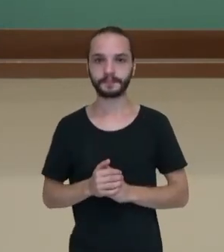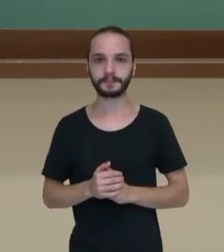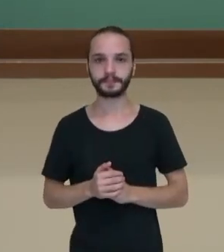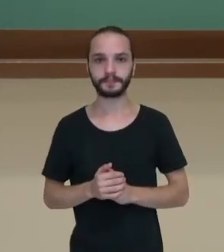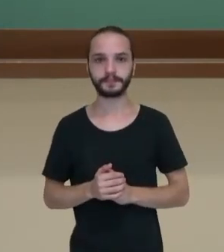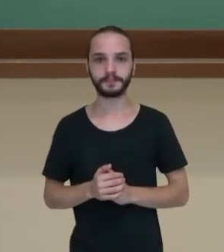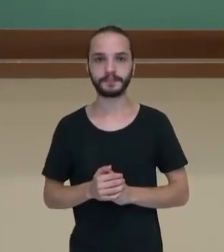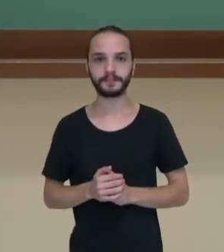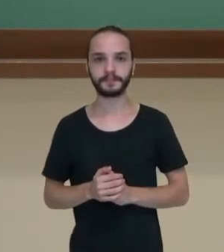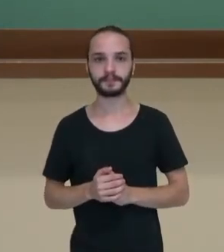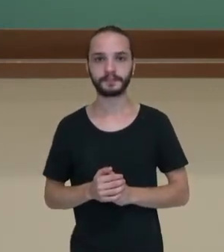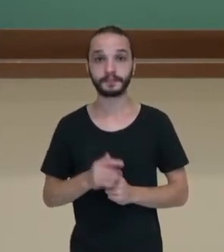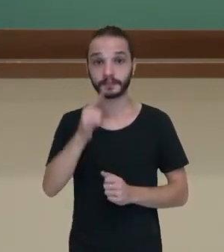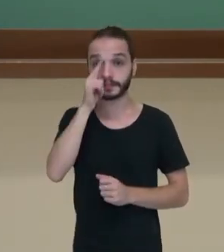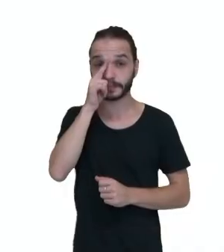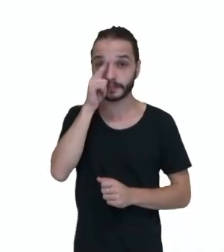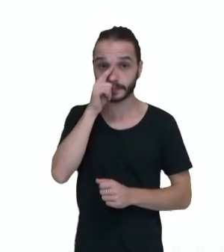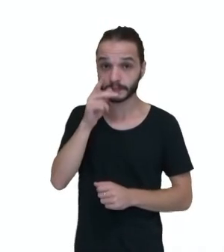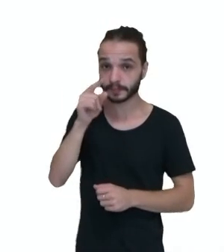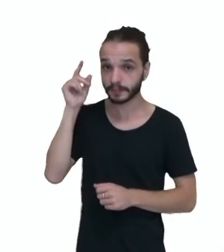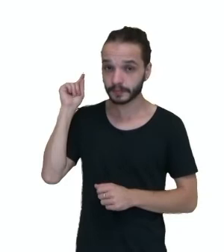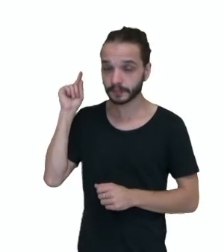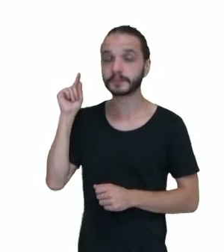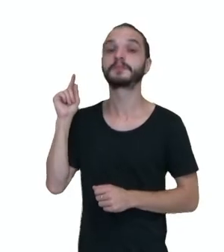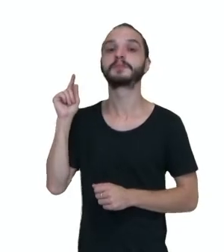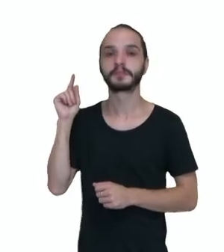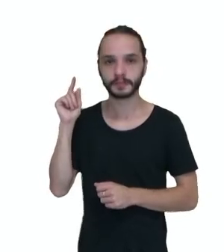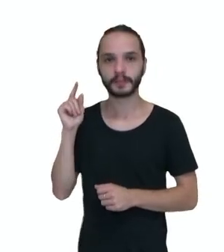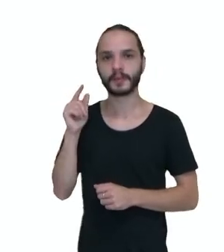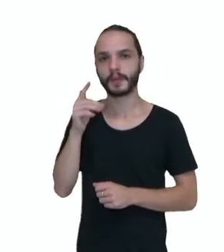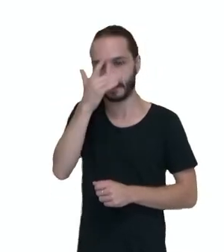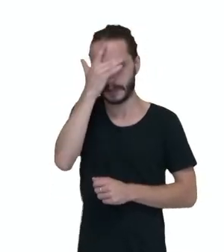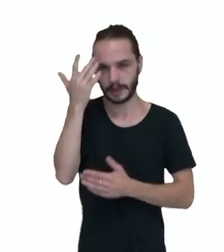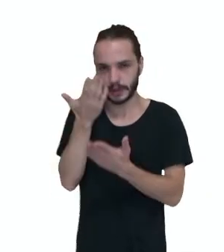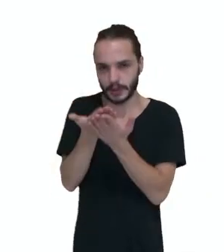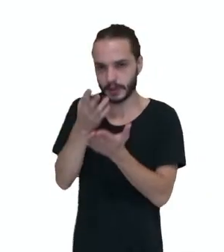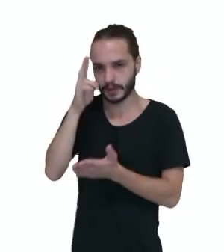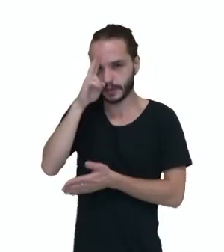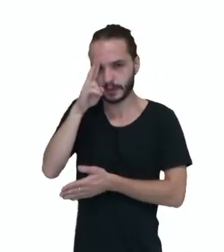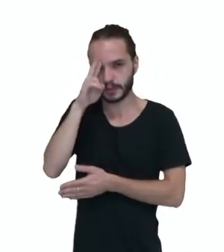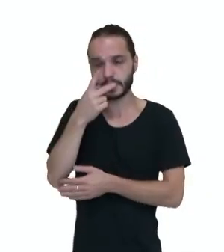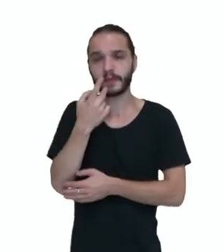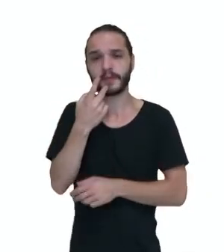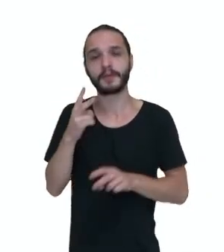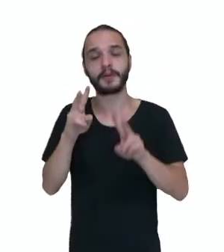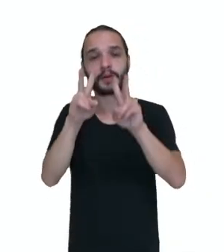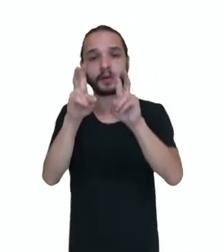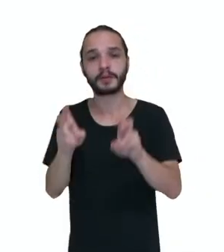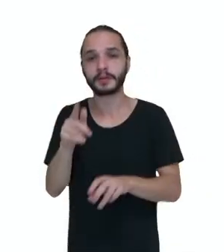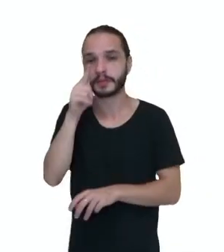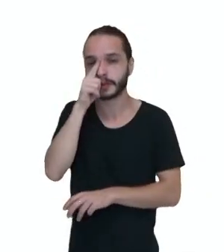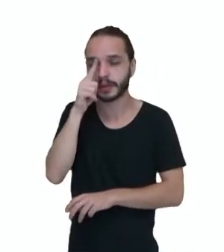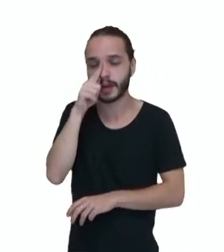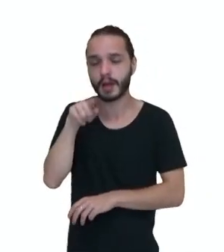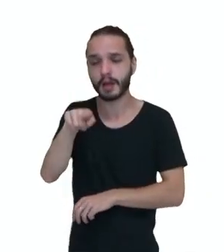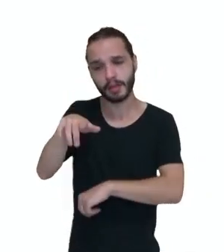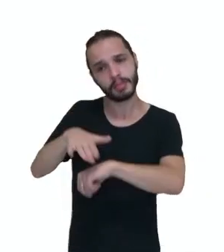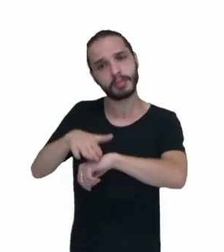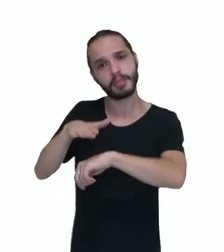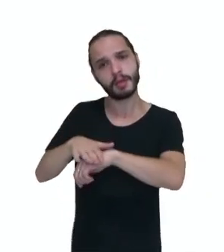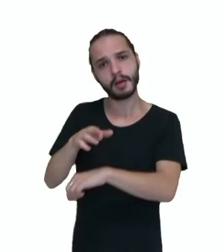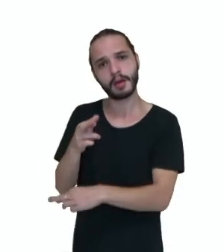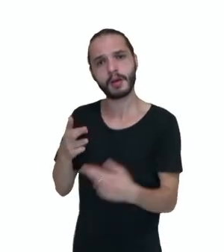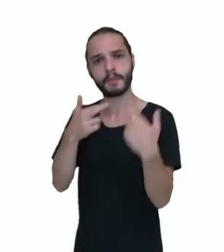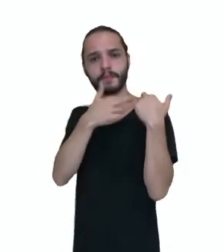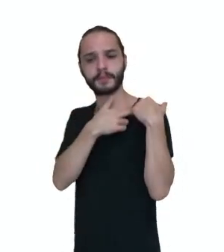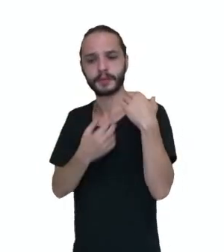Bom, Grécia Antiga. Os historiadores atribuem aos gregos o desenvolvimento da política, como eu tinha comentado um pouquinho com vocês,